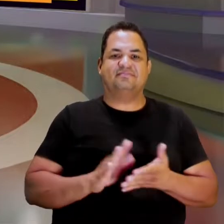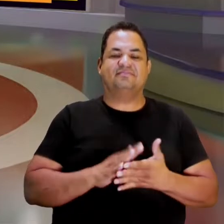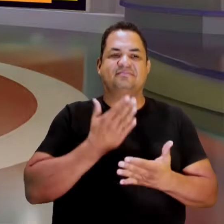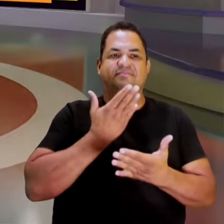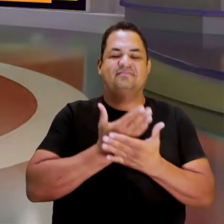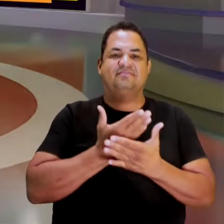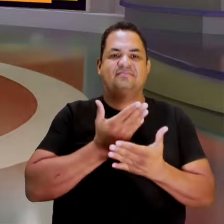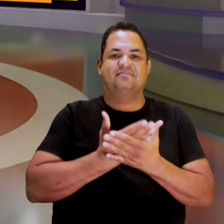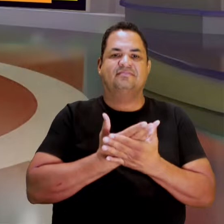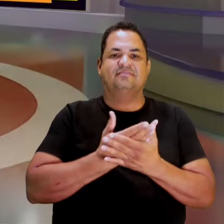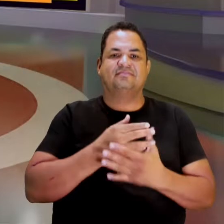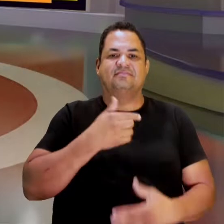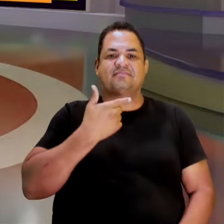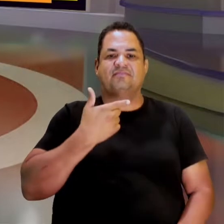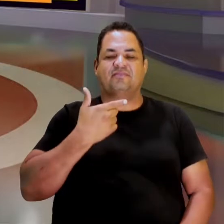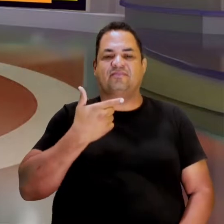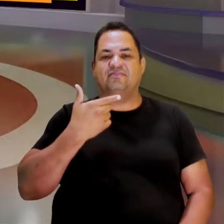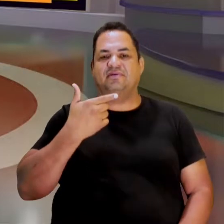nossa aula